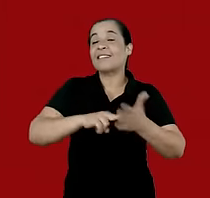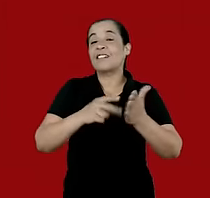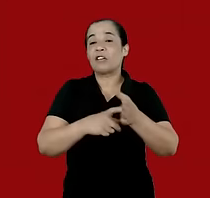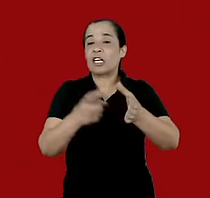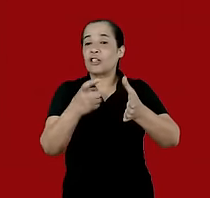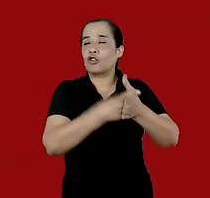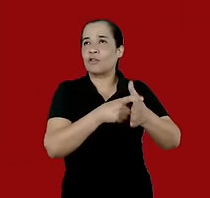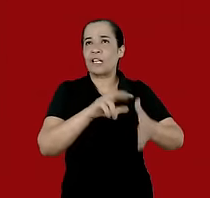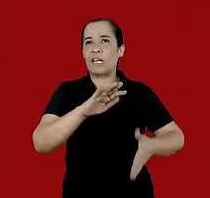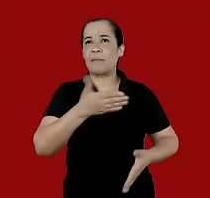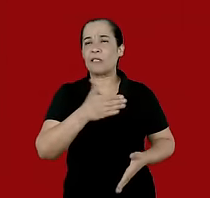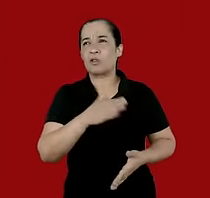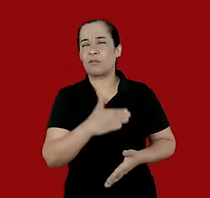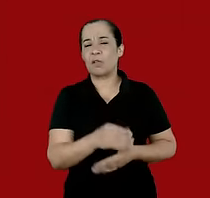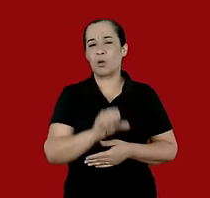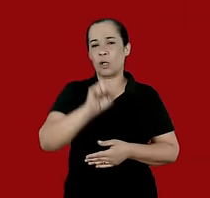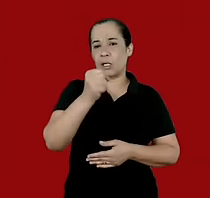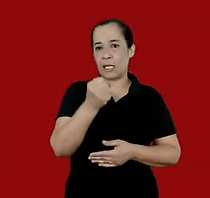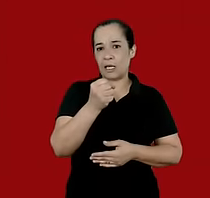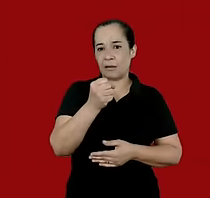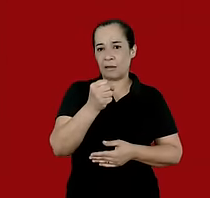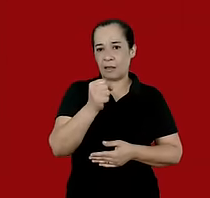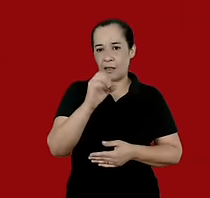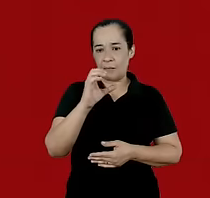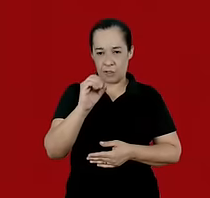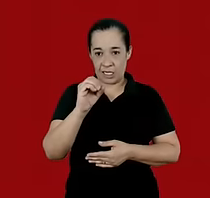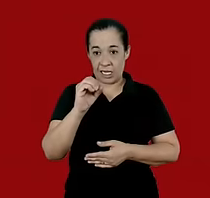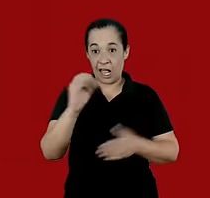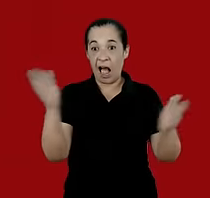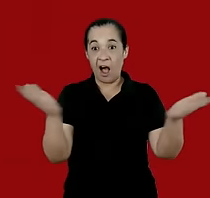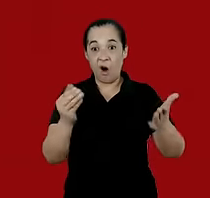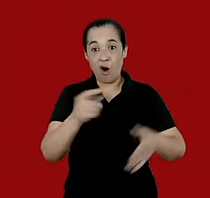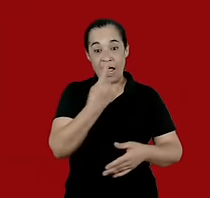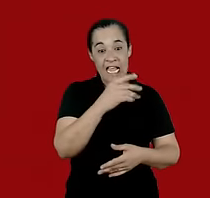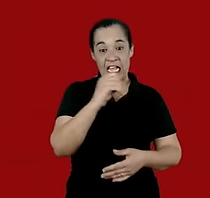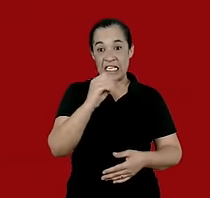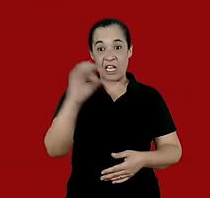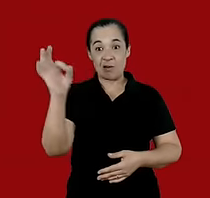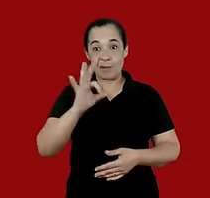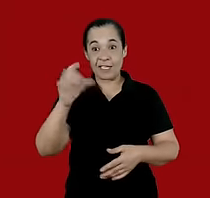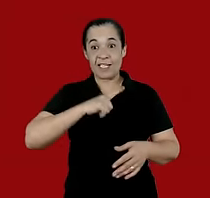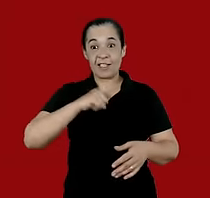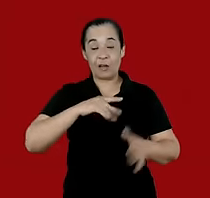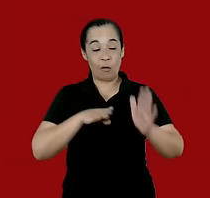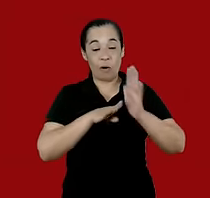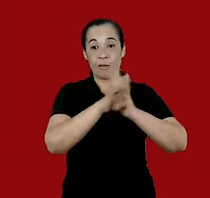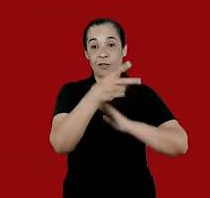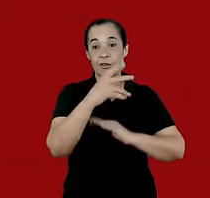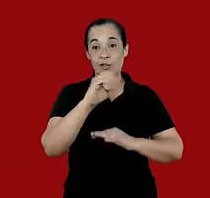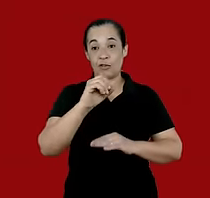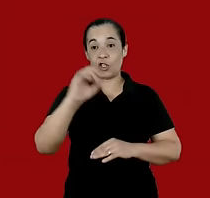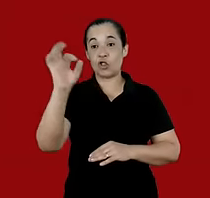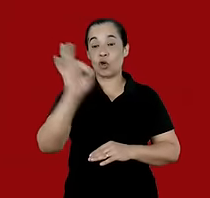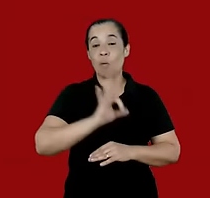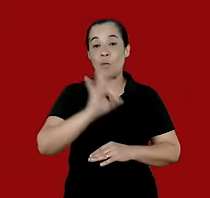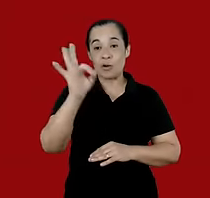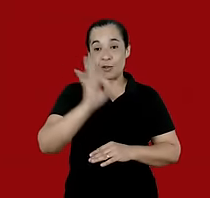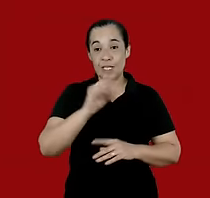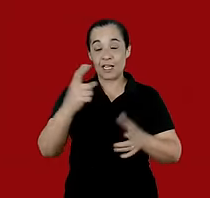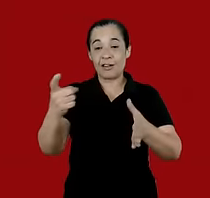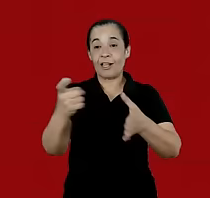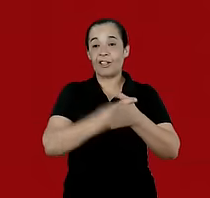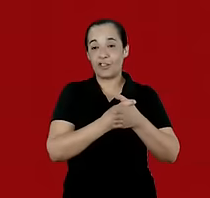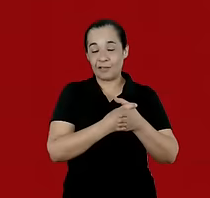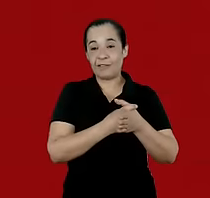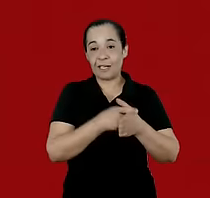poucos por na média ela foi para 100% na média Então você teve um aumento de 20% na dívida dos países desenvolvidos é Mas